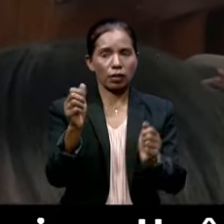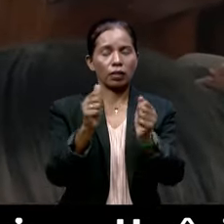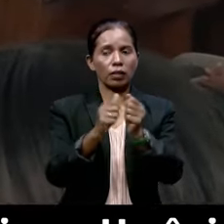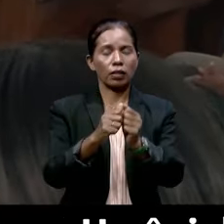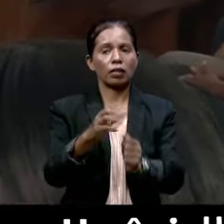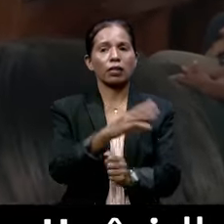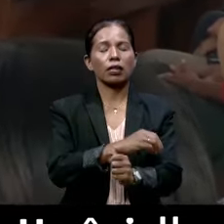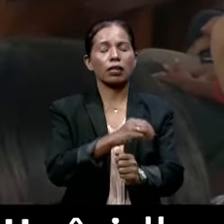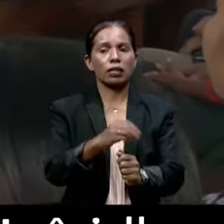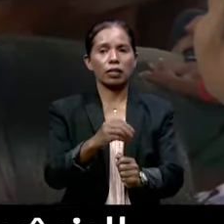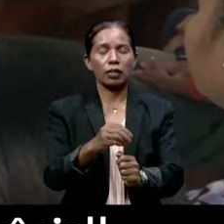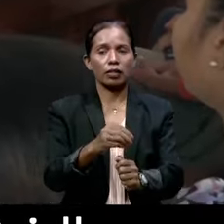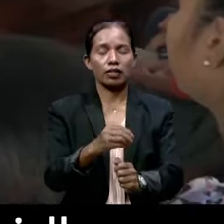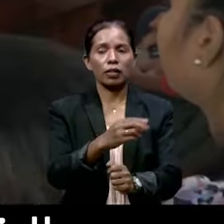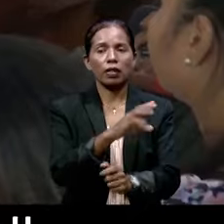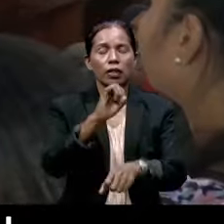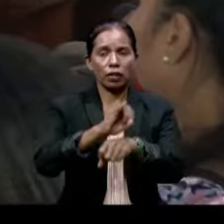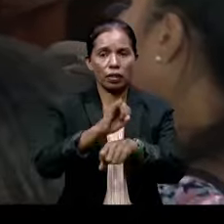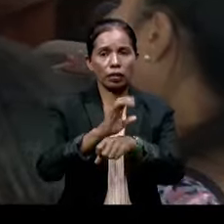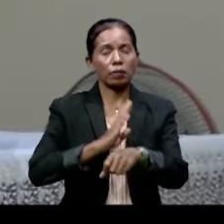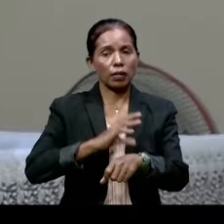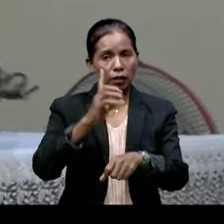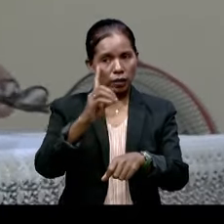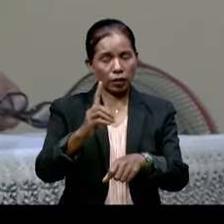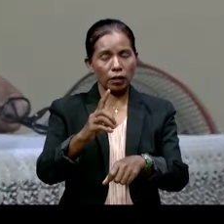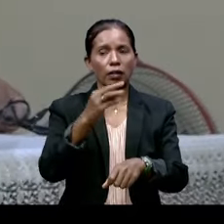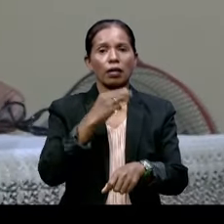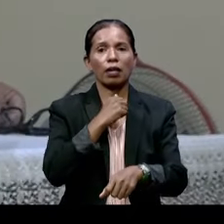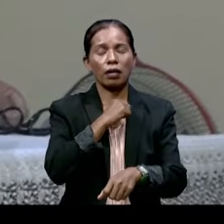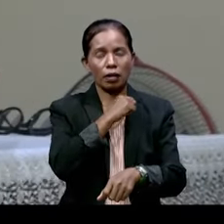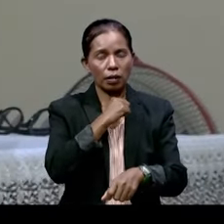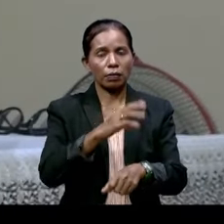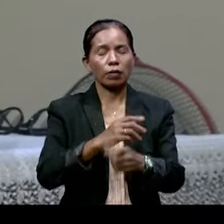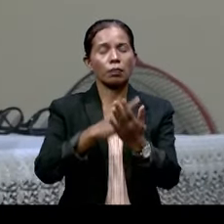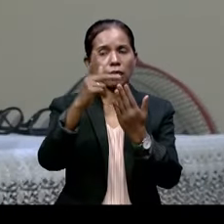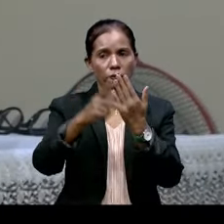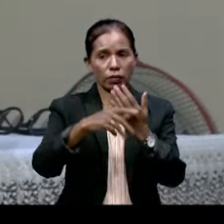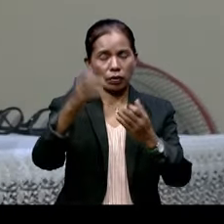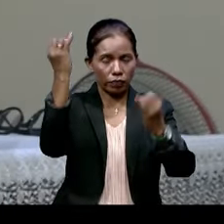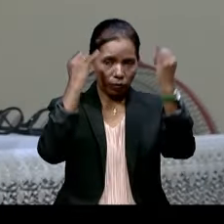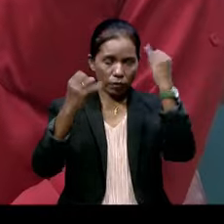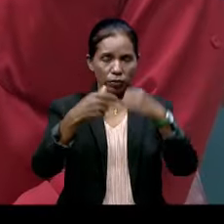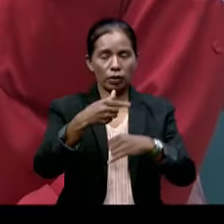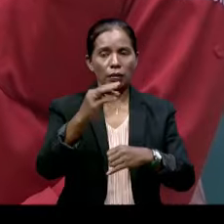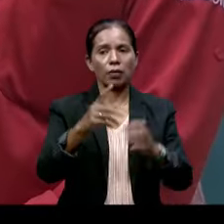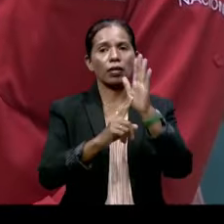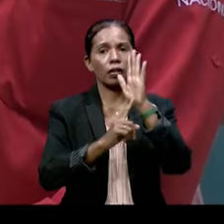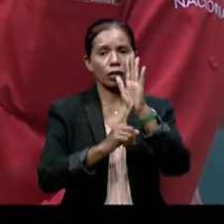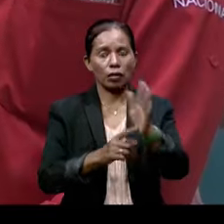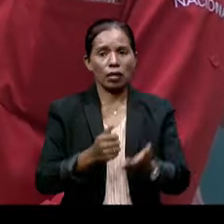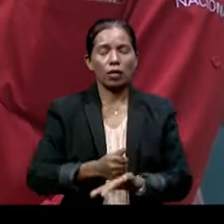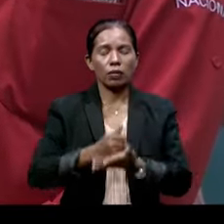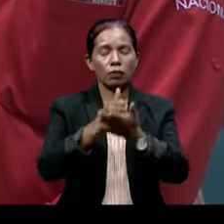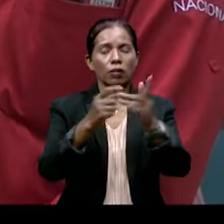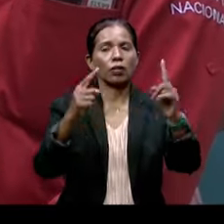Canossiana Balidi, padre celebrante hateti, durante ne programa no informação nebe GMN fosai, consegue toi mania